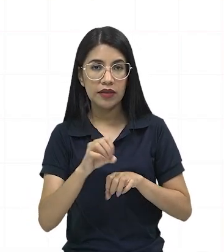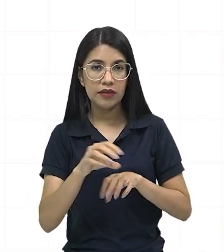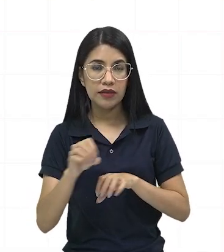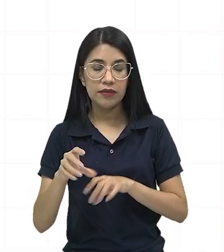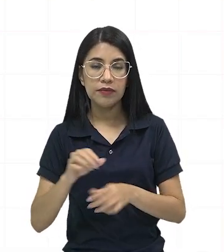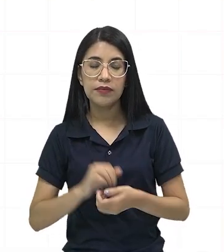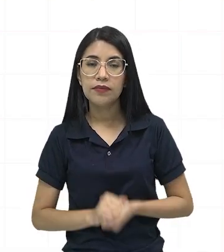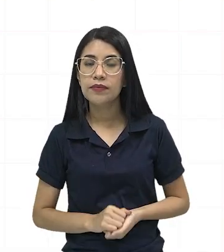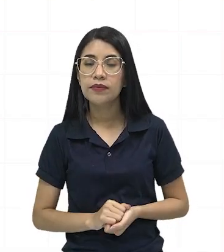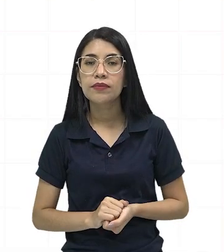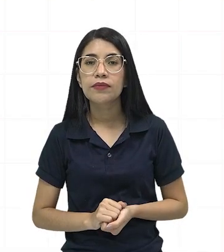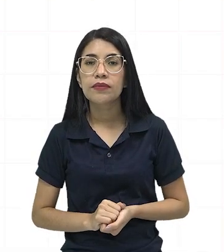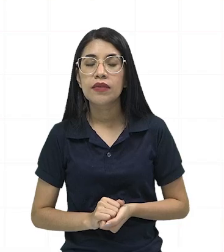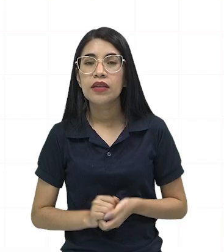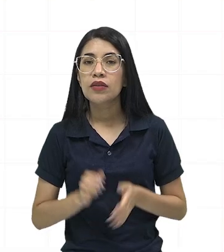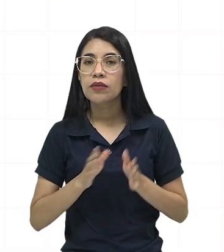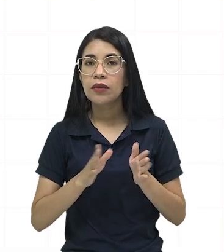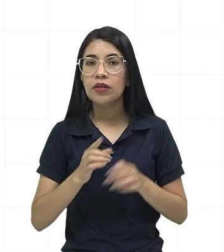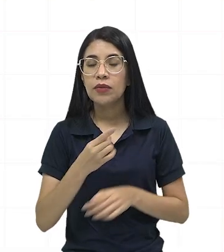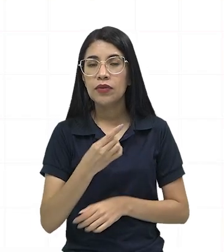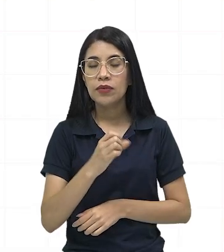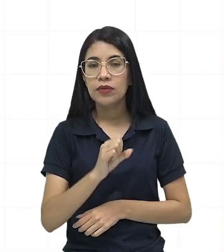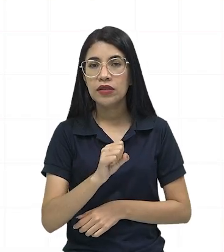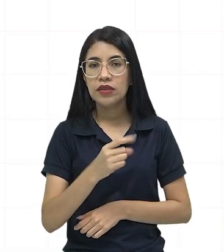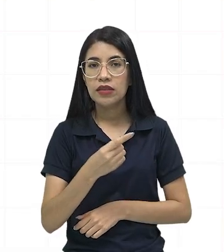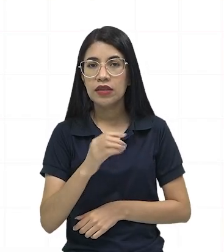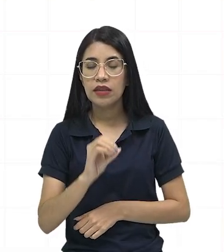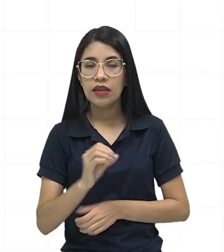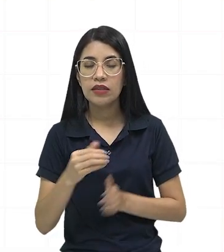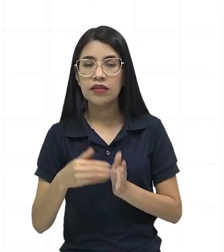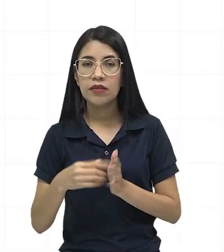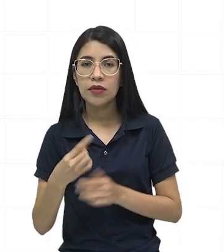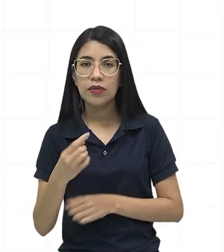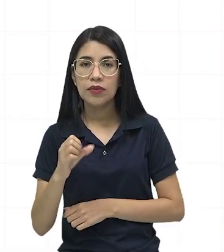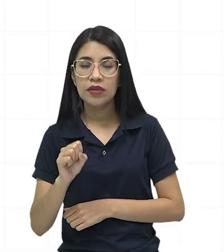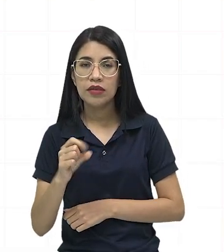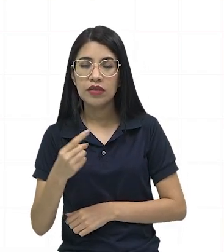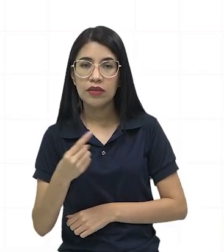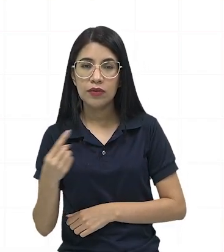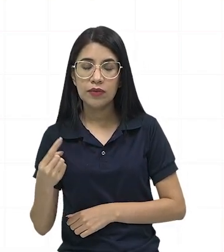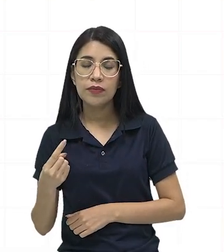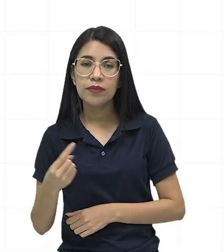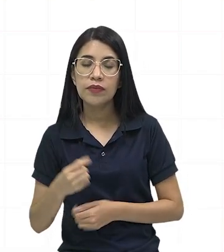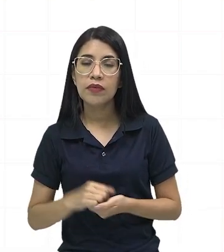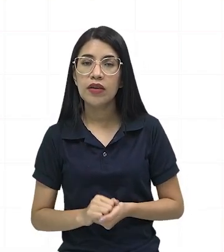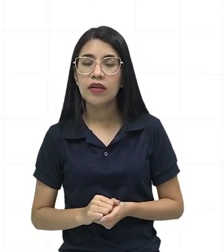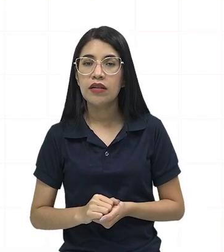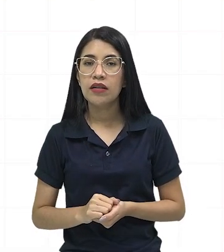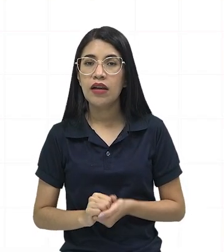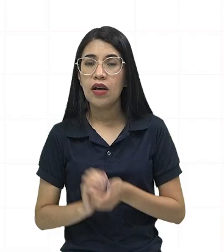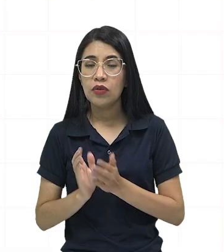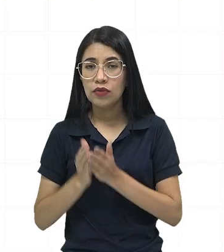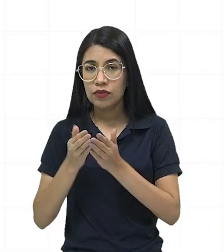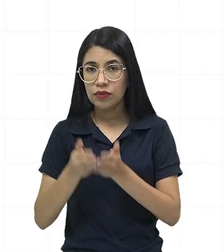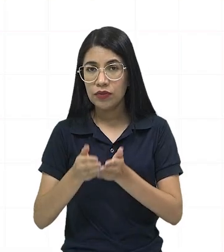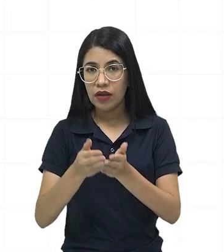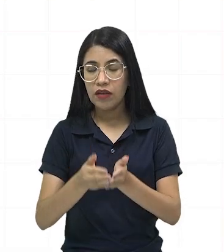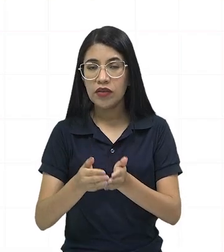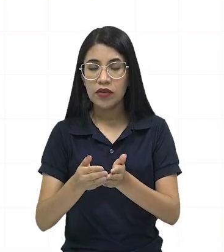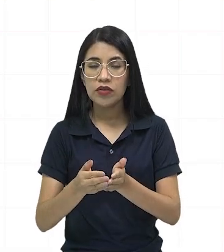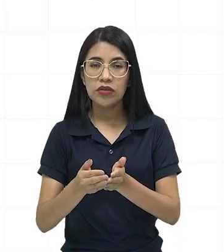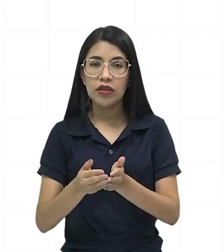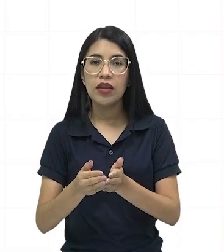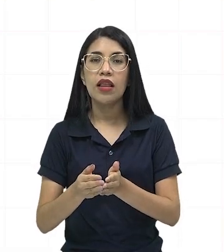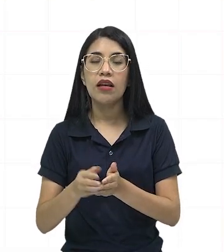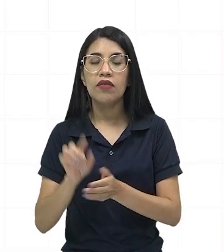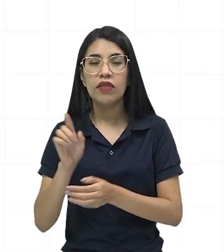nós temos aí, entre 1810 e 1811, 3 viagens de navio, tá, para poder